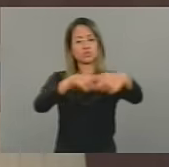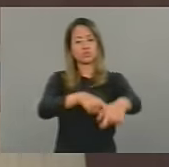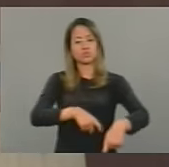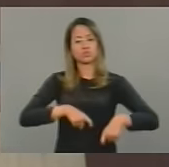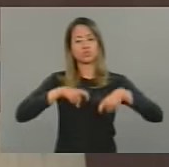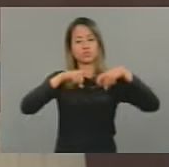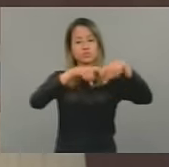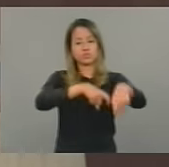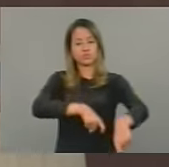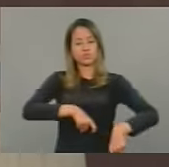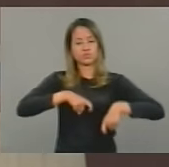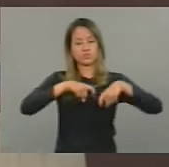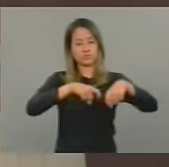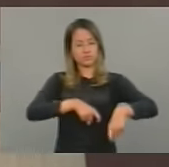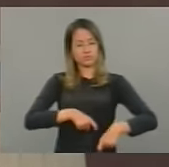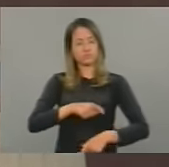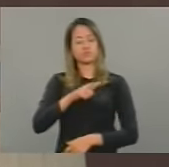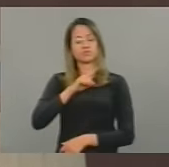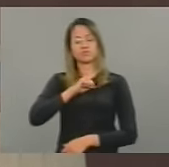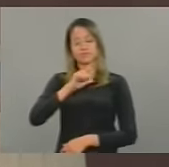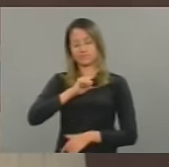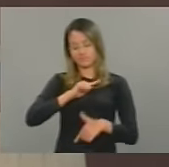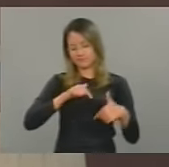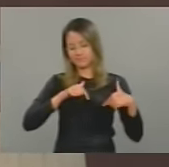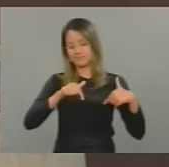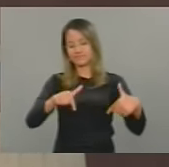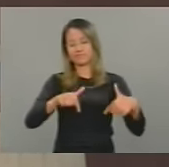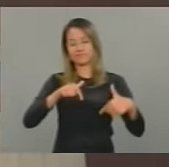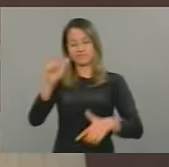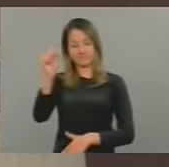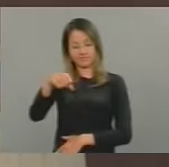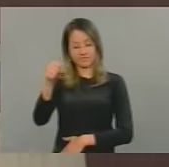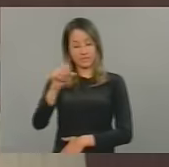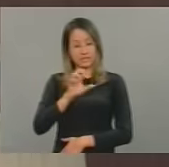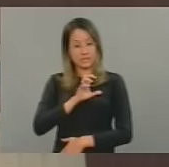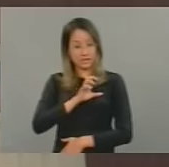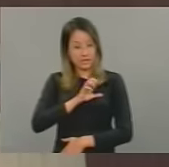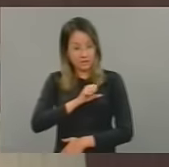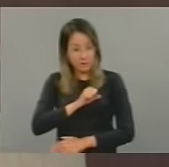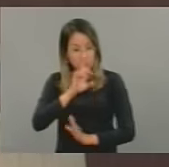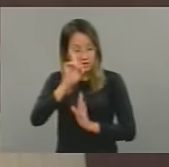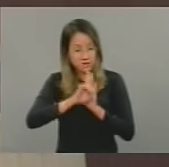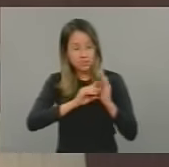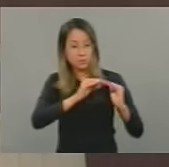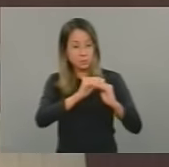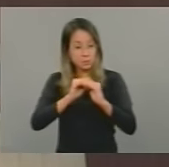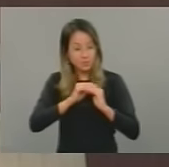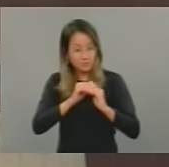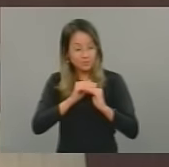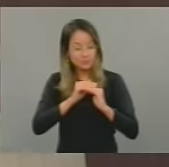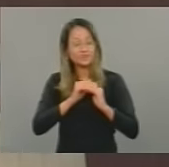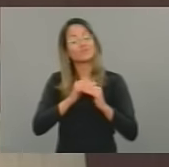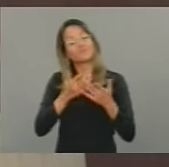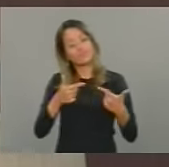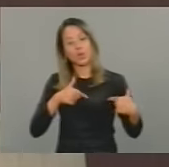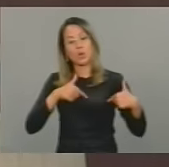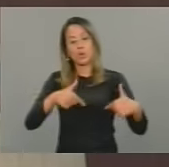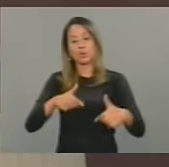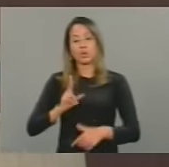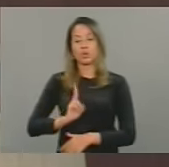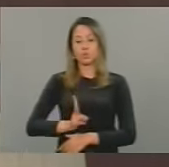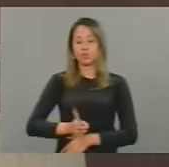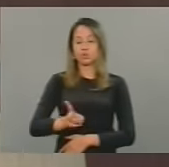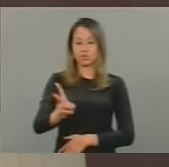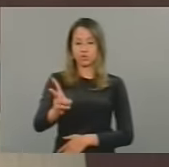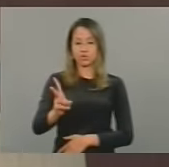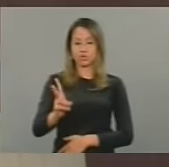da cidade, aqueles que, de fato, amam a democracia, a justiça e a liberdade. Já disse um grande